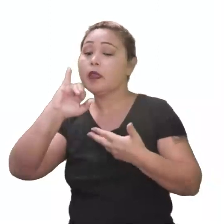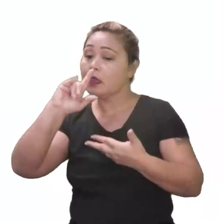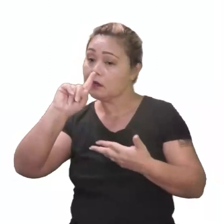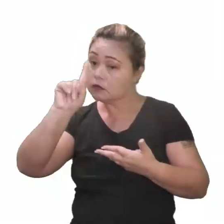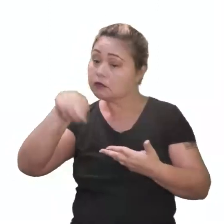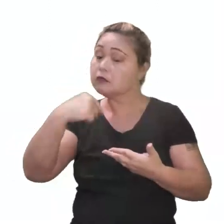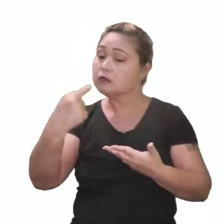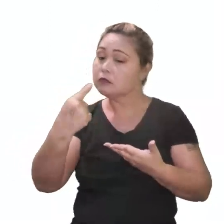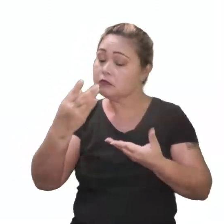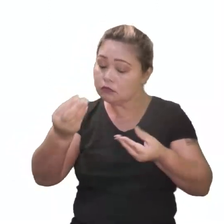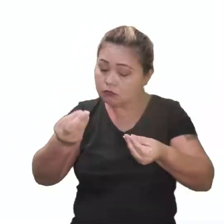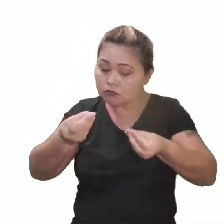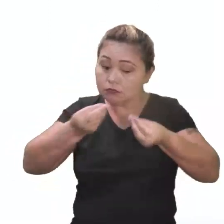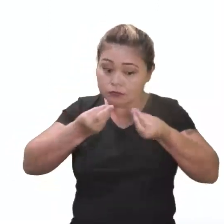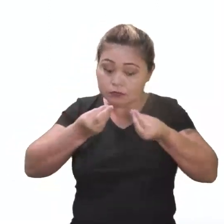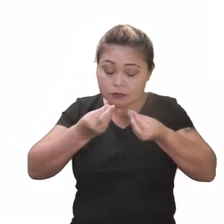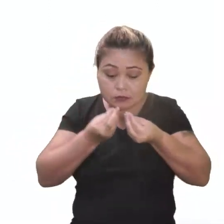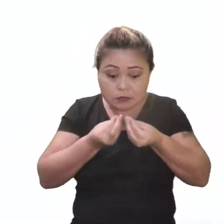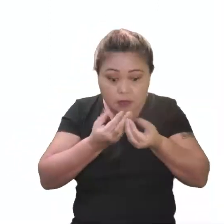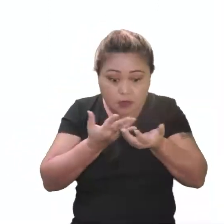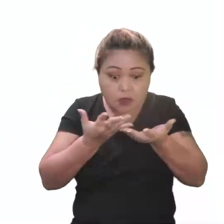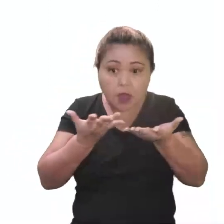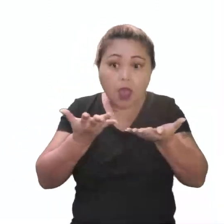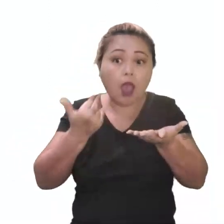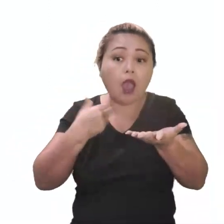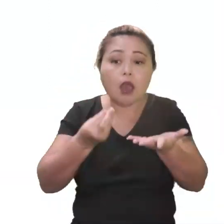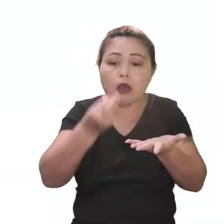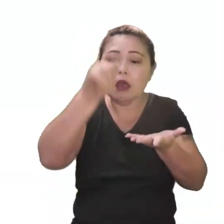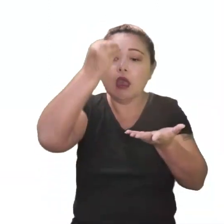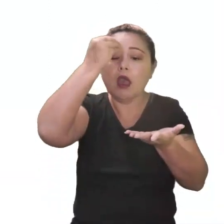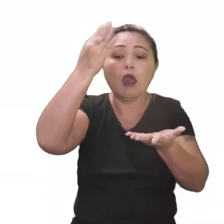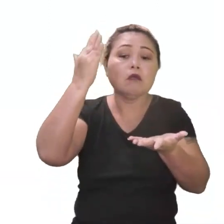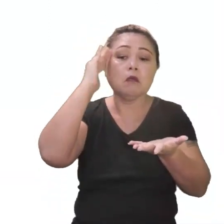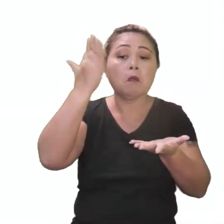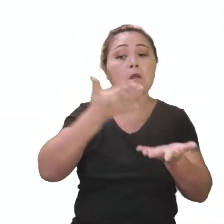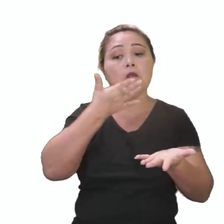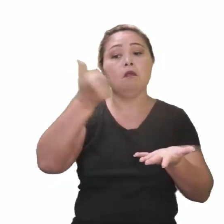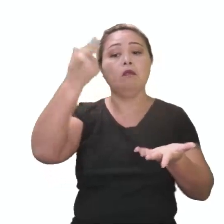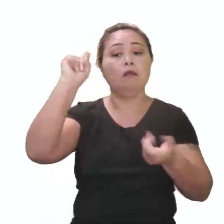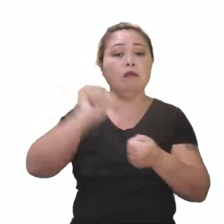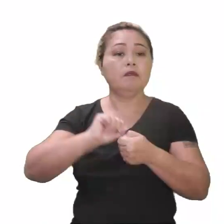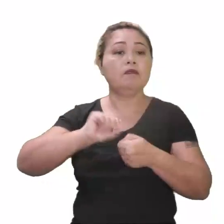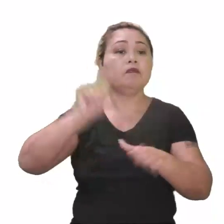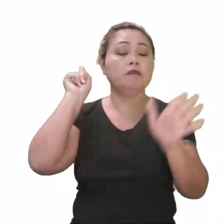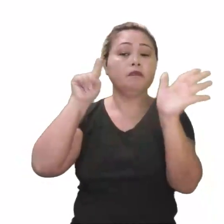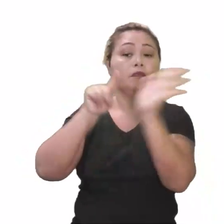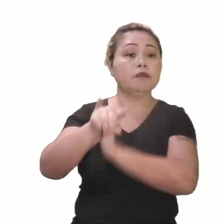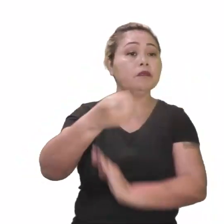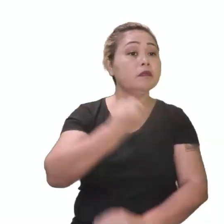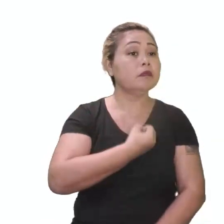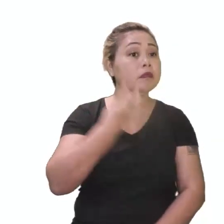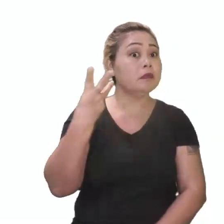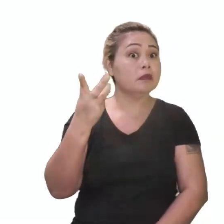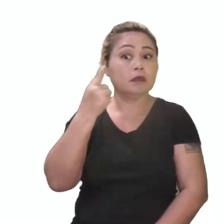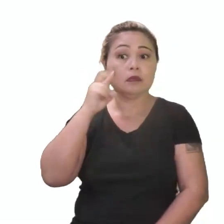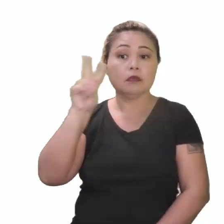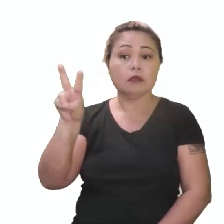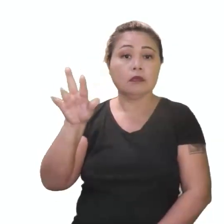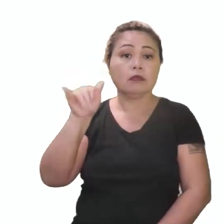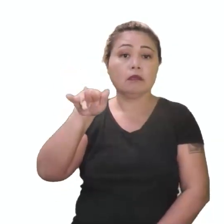um aparato maior para a gente entender isso. Questão de número 3. Olha